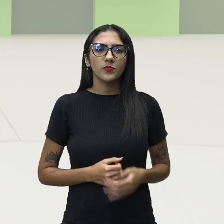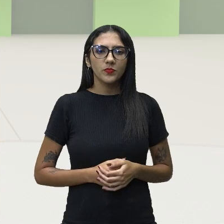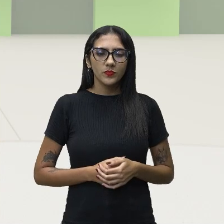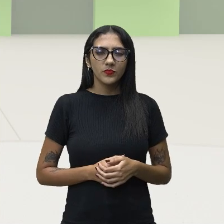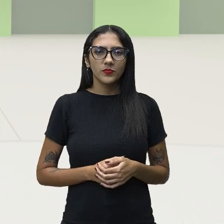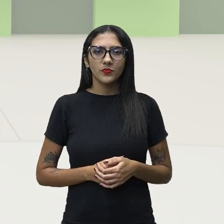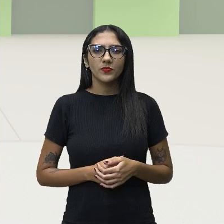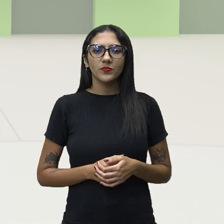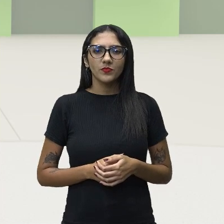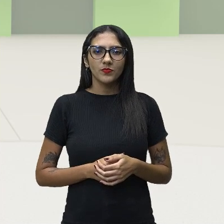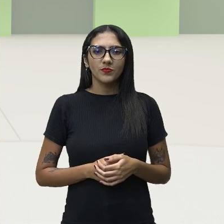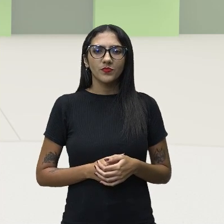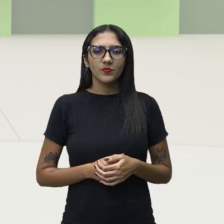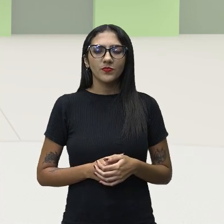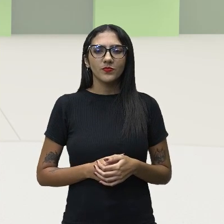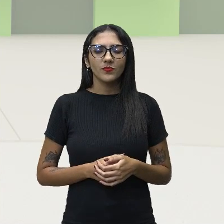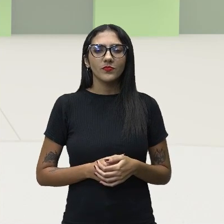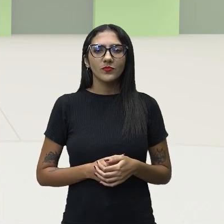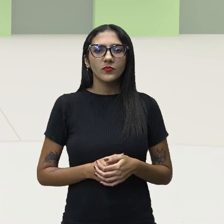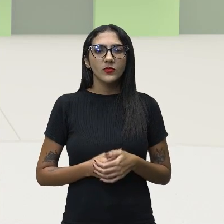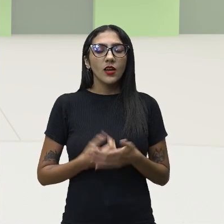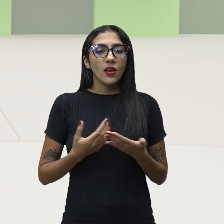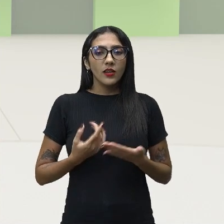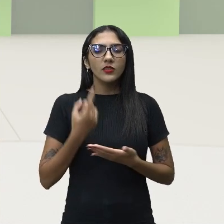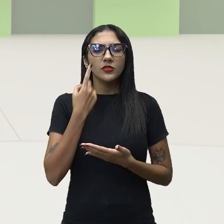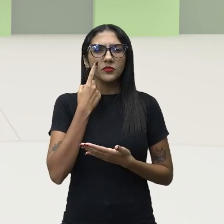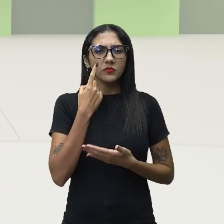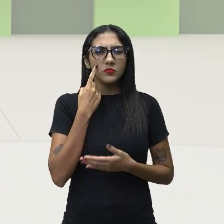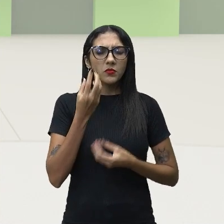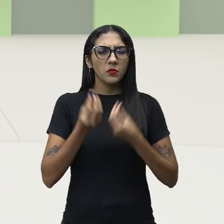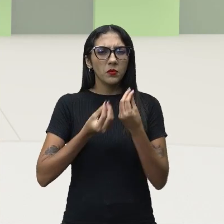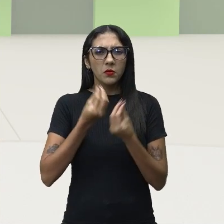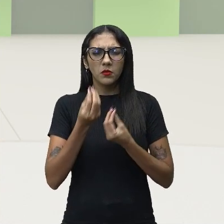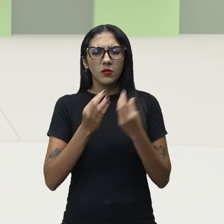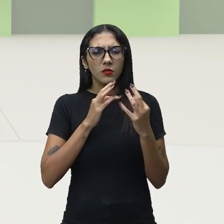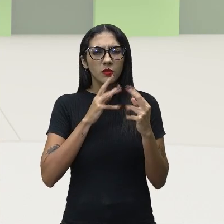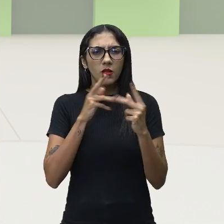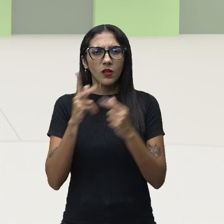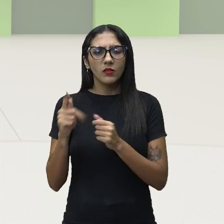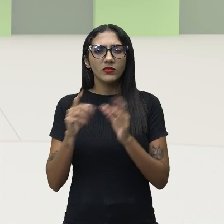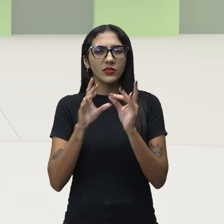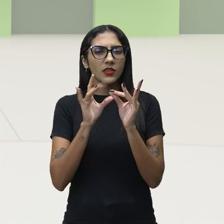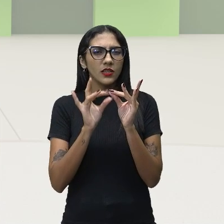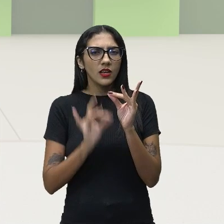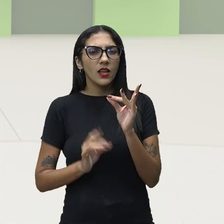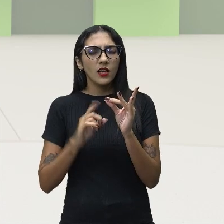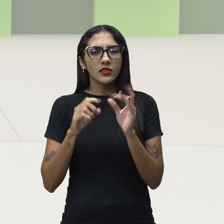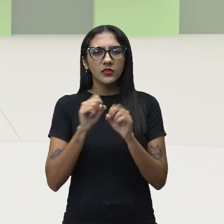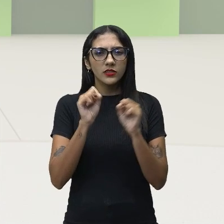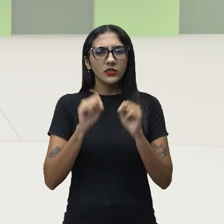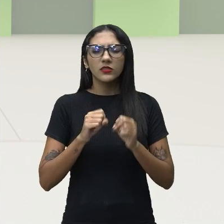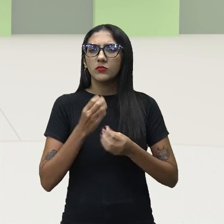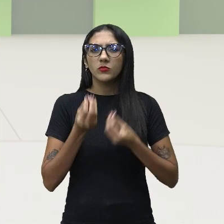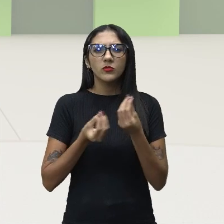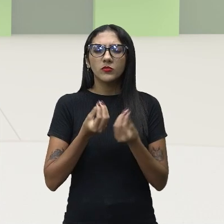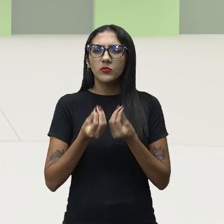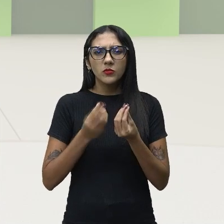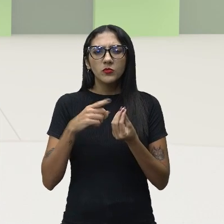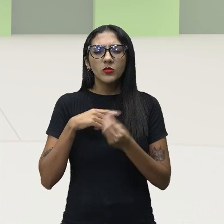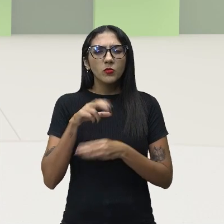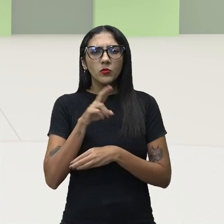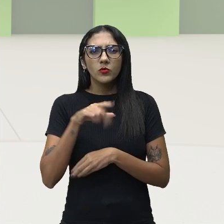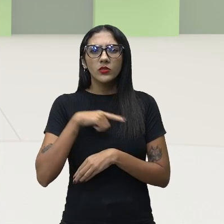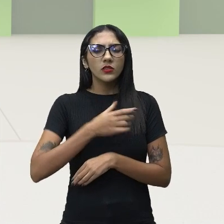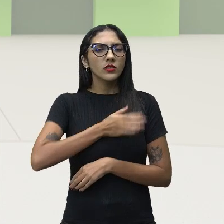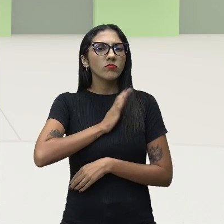do coração, certo? Aí a gente viu todo o funcionamento, né, desses sistemas. Para que serve o sistema